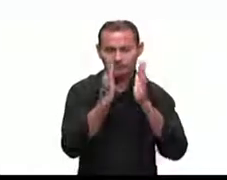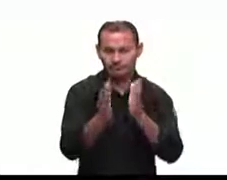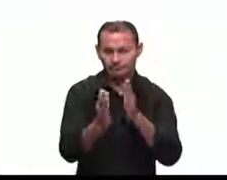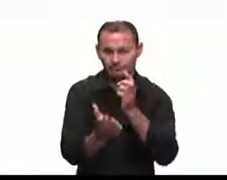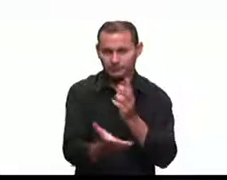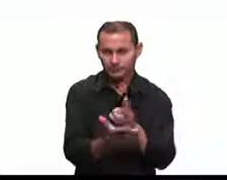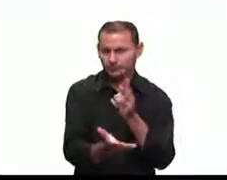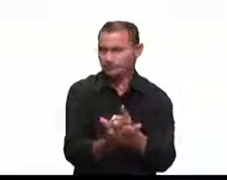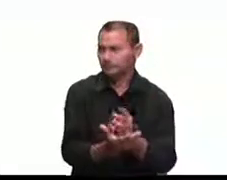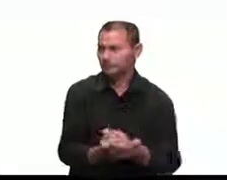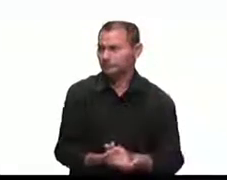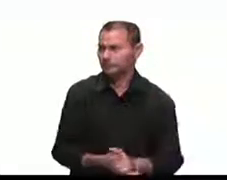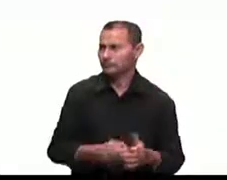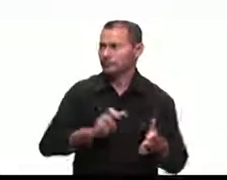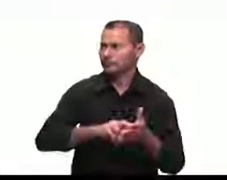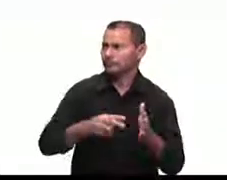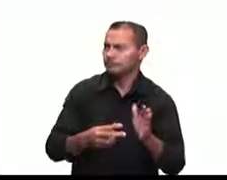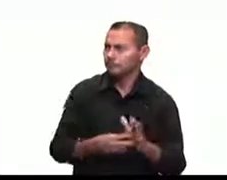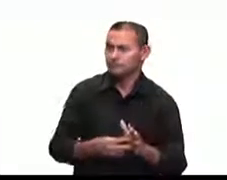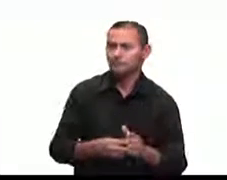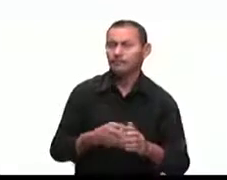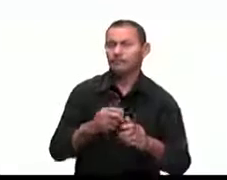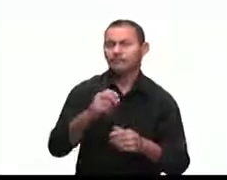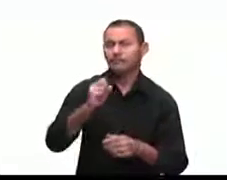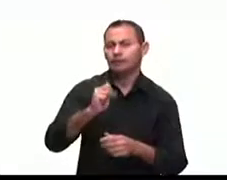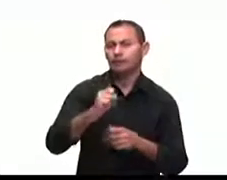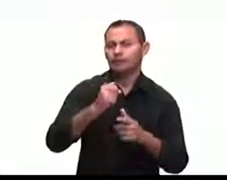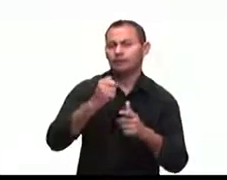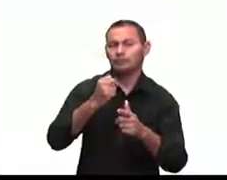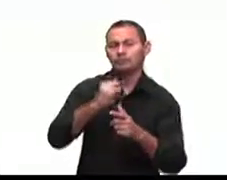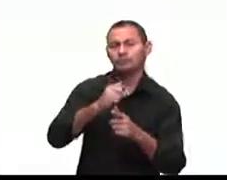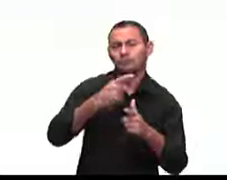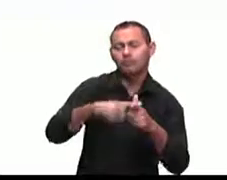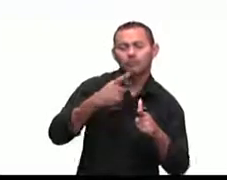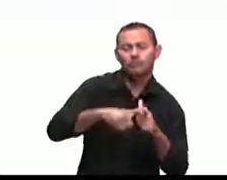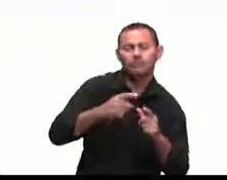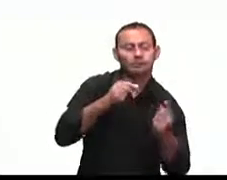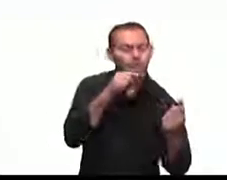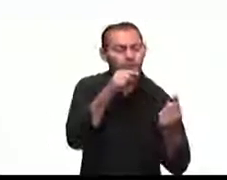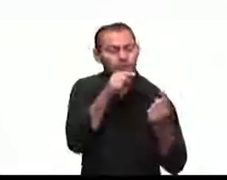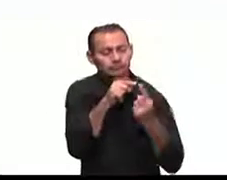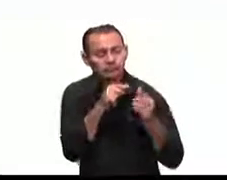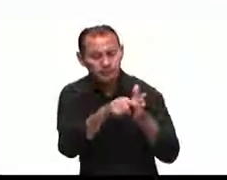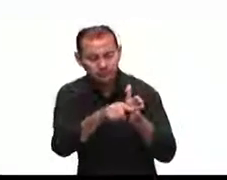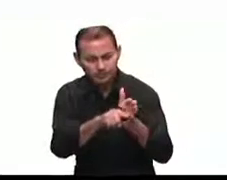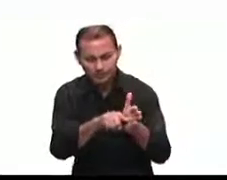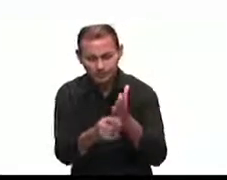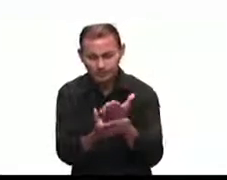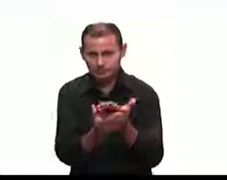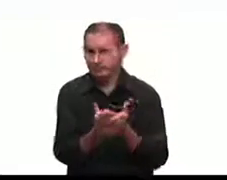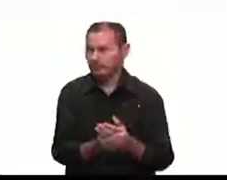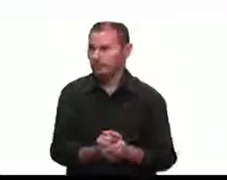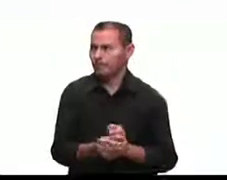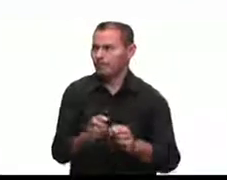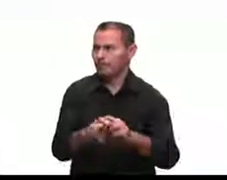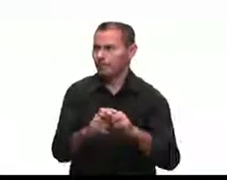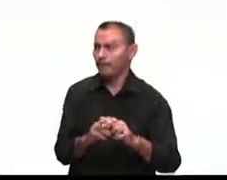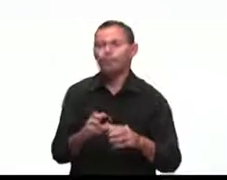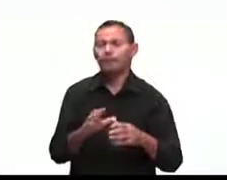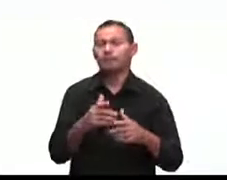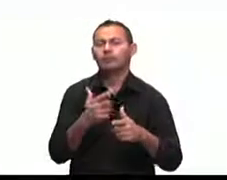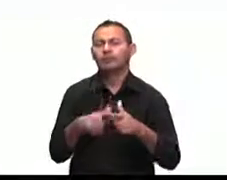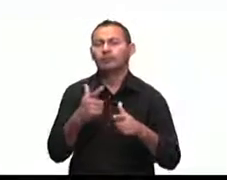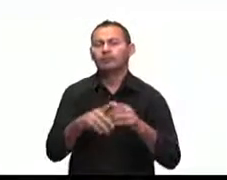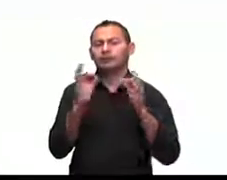sempre definir o problema e o objetivo de pesquisa. E nesse caso, a